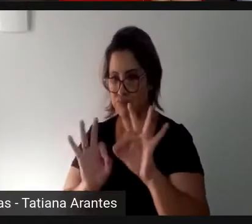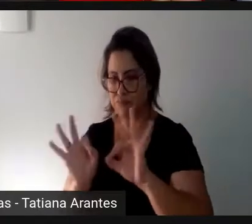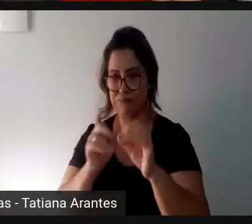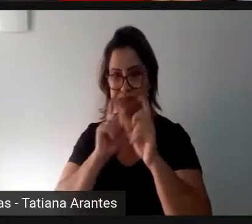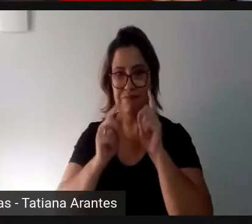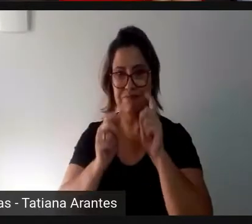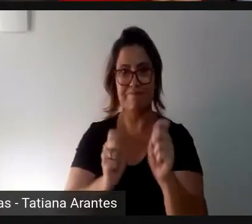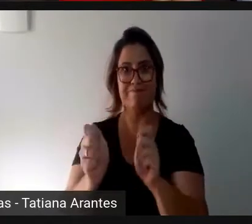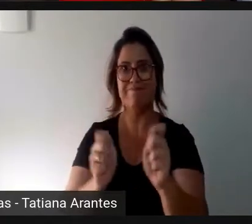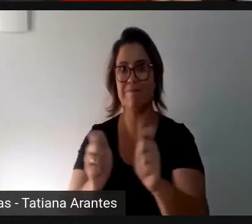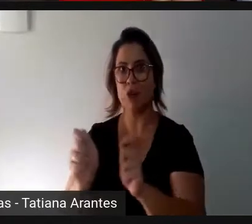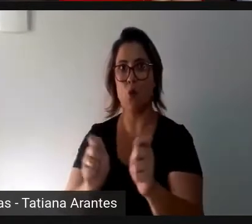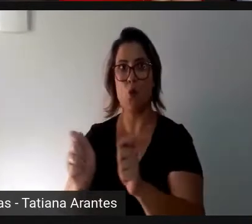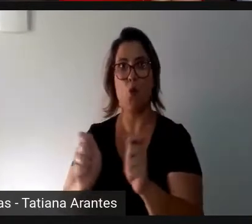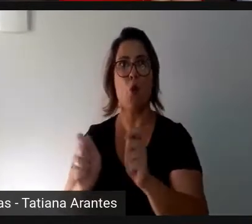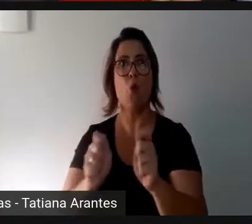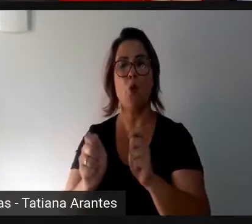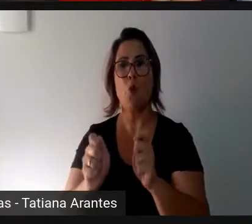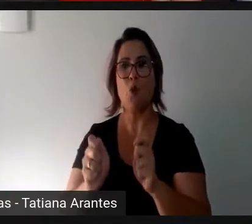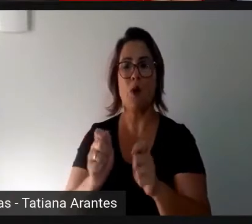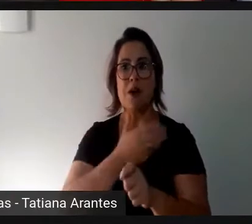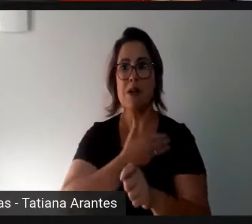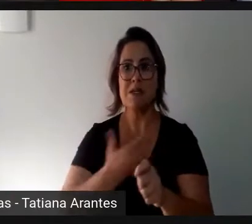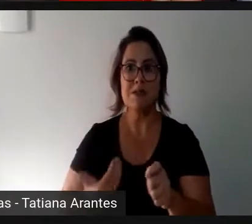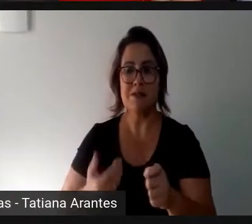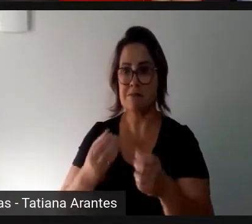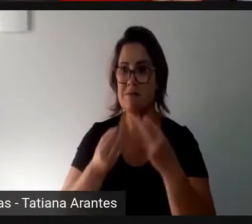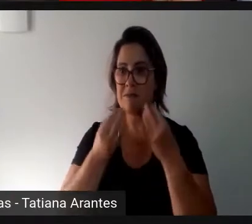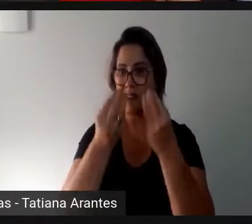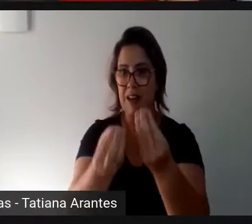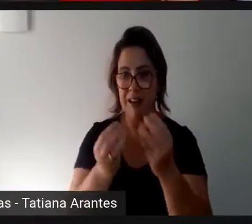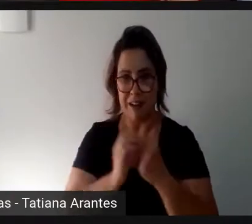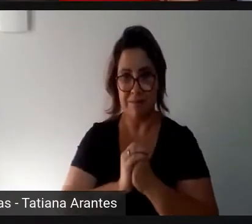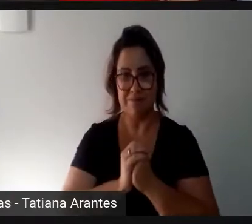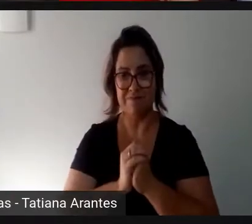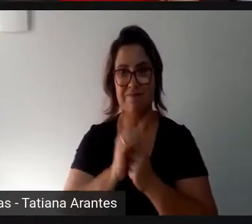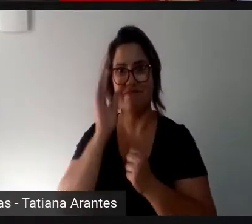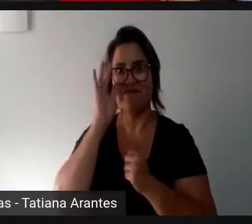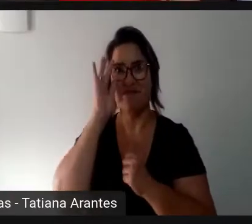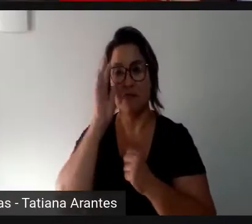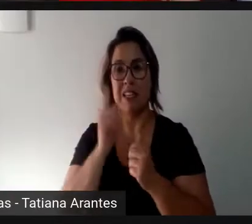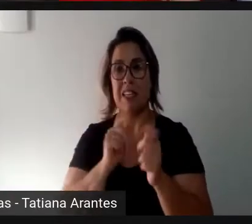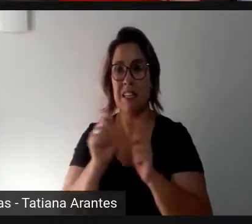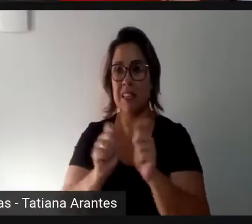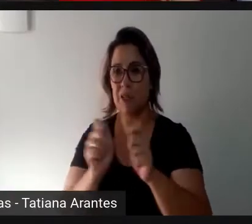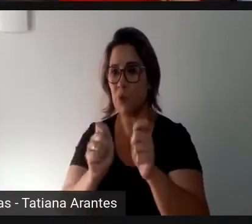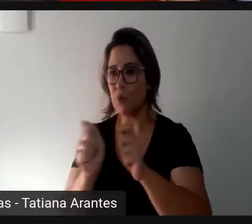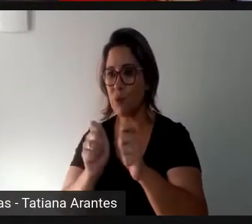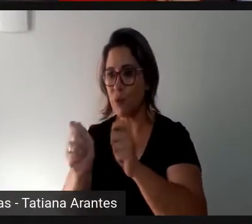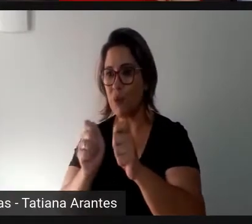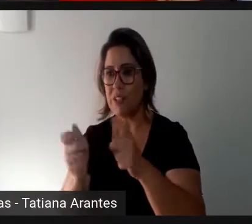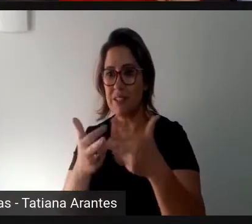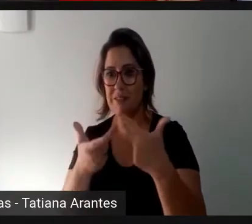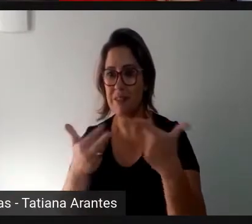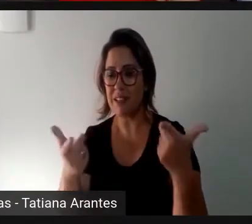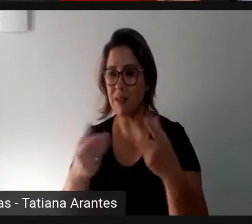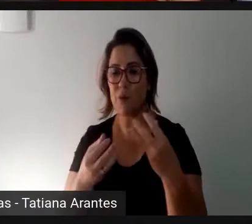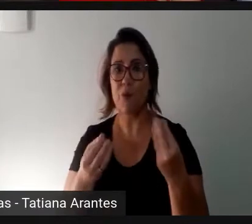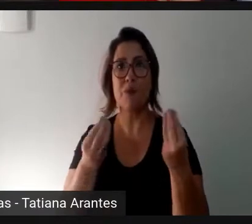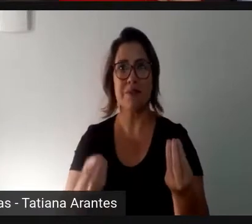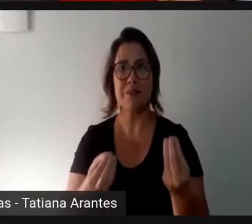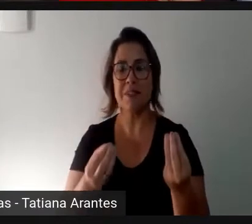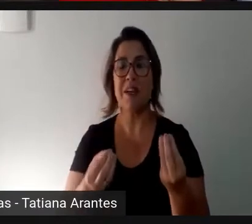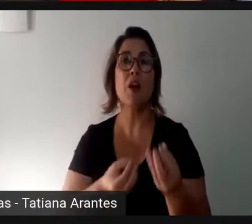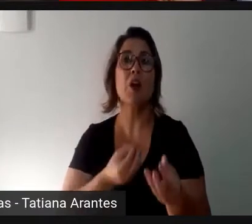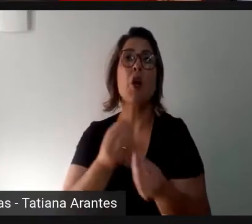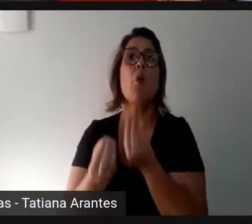para governar, para garantir a entrega do resultado. E governança são todos esses controles. Um mecanismo de